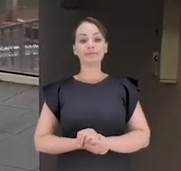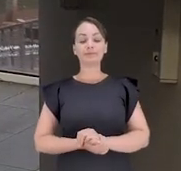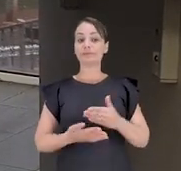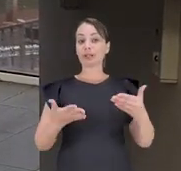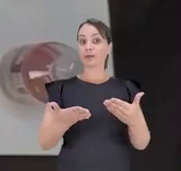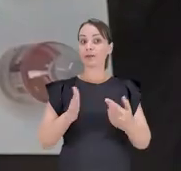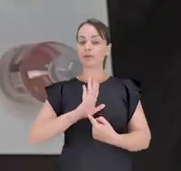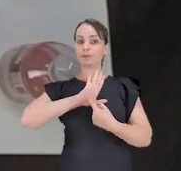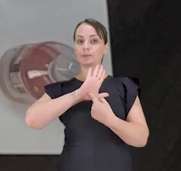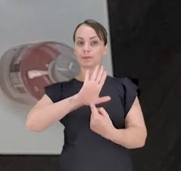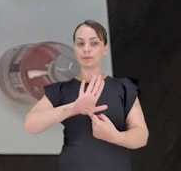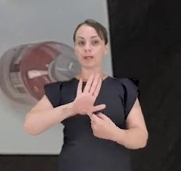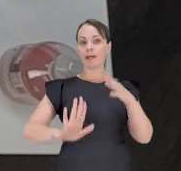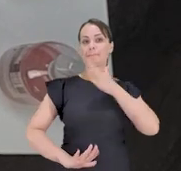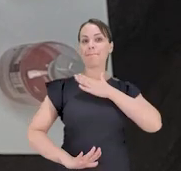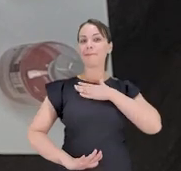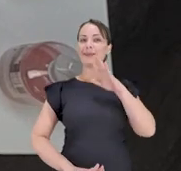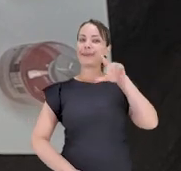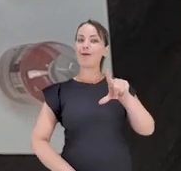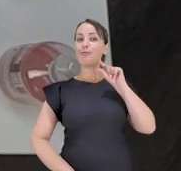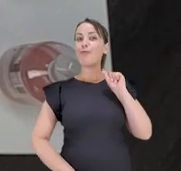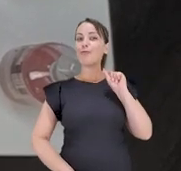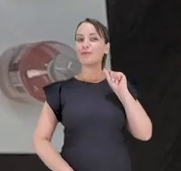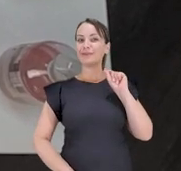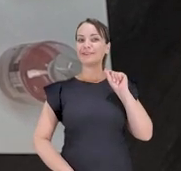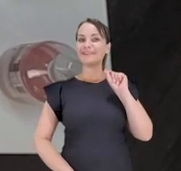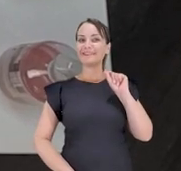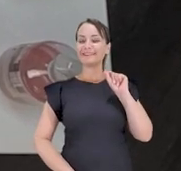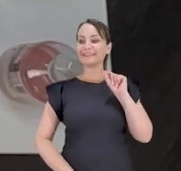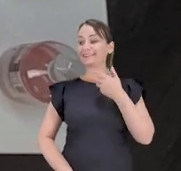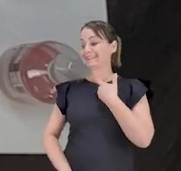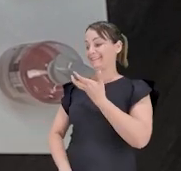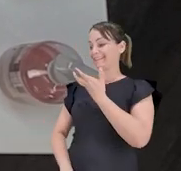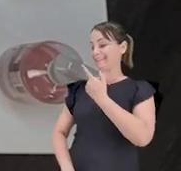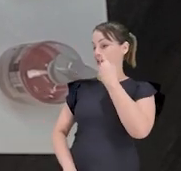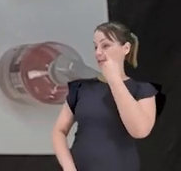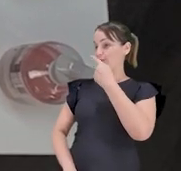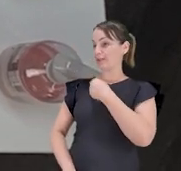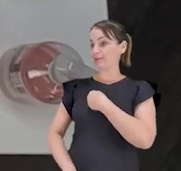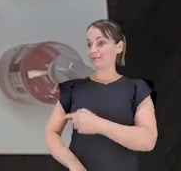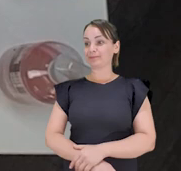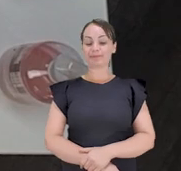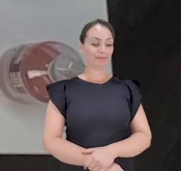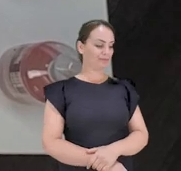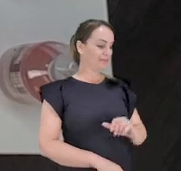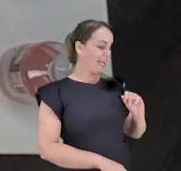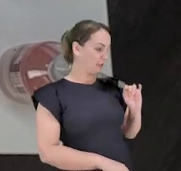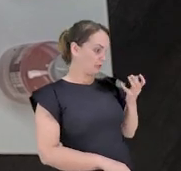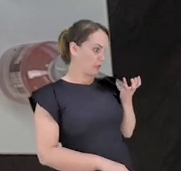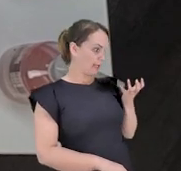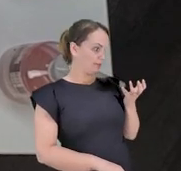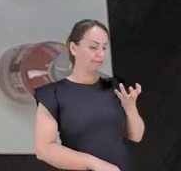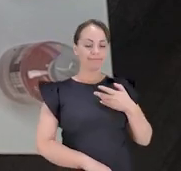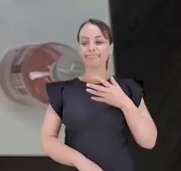Agora eu vou mostrar a minha textura favorita de slime. Ai, meu Deus, quero ver. Quer mas tá melhorando, tá? Deixa eu colocar mais um pouquinho, mas ele